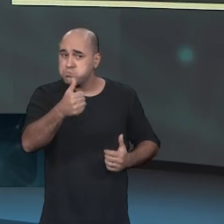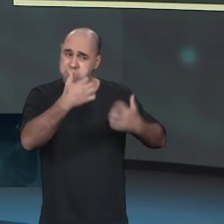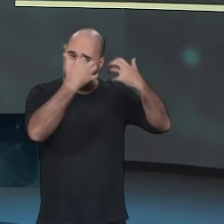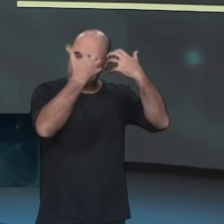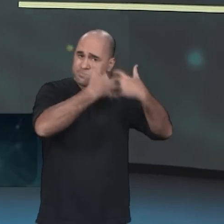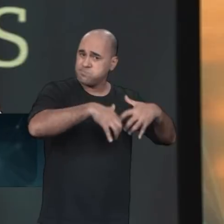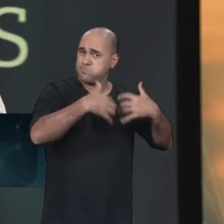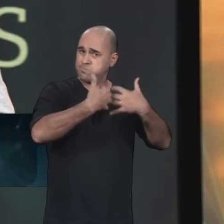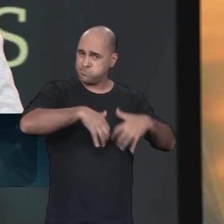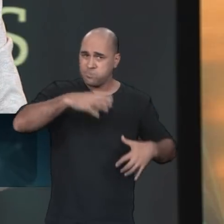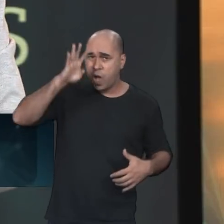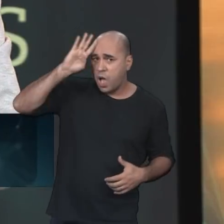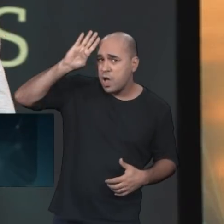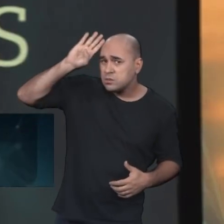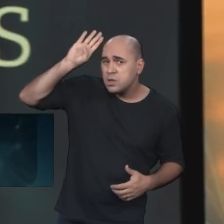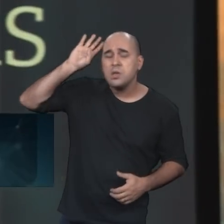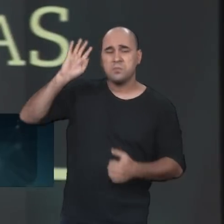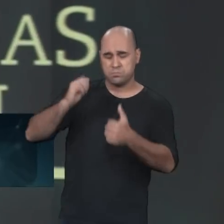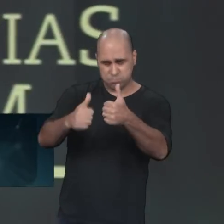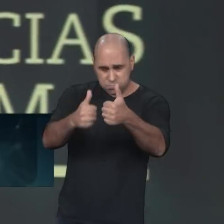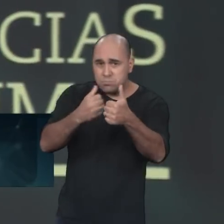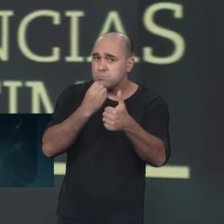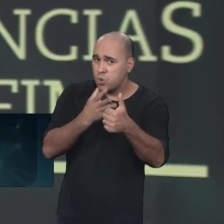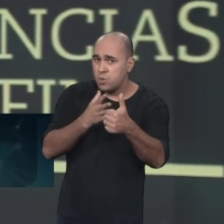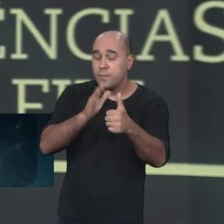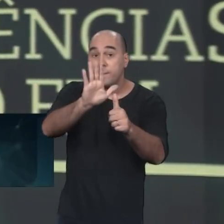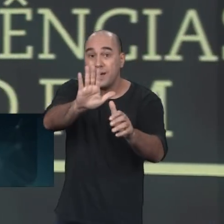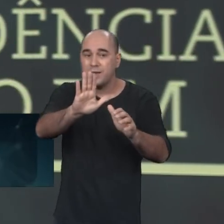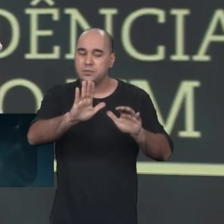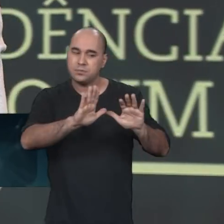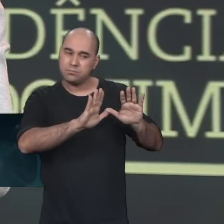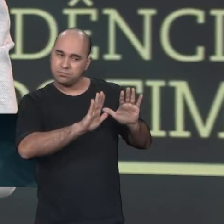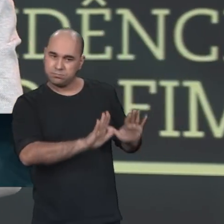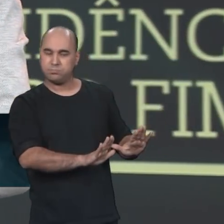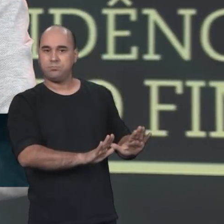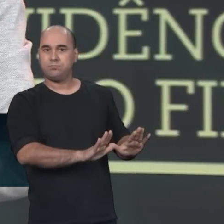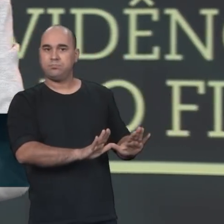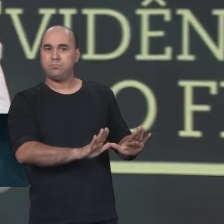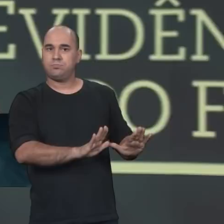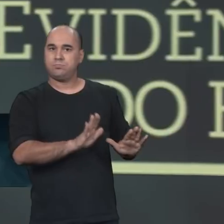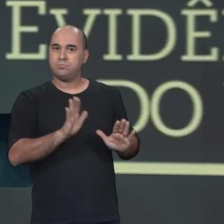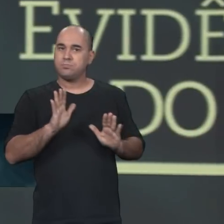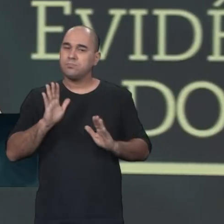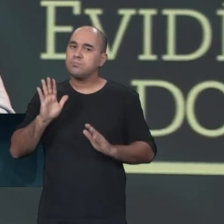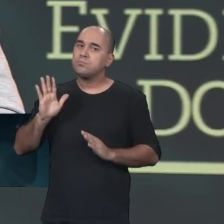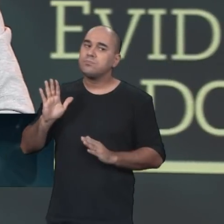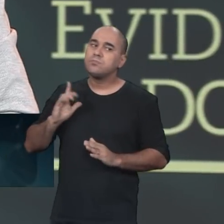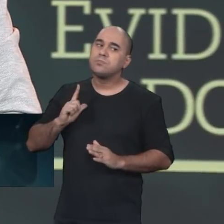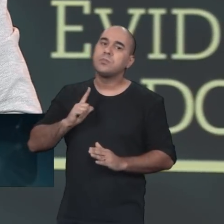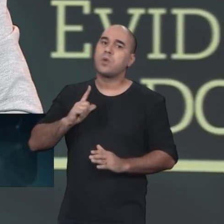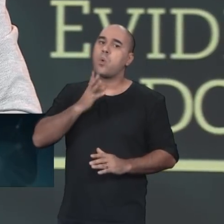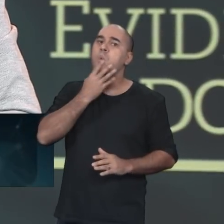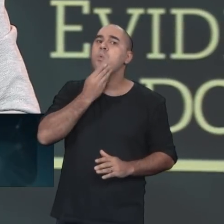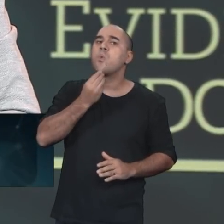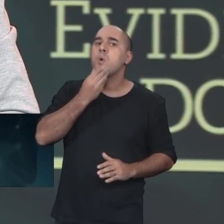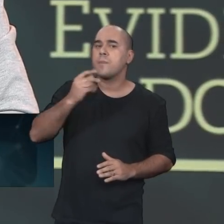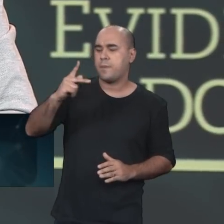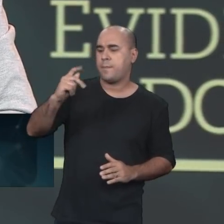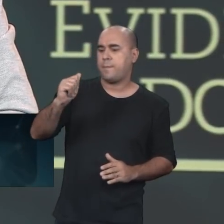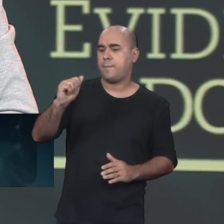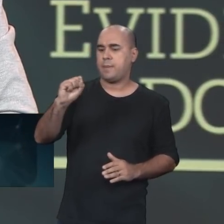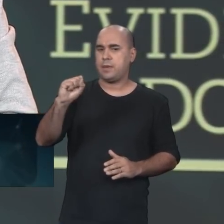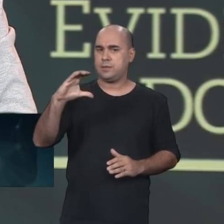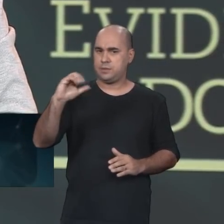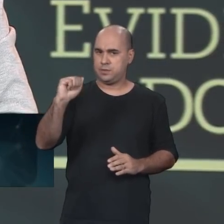atrapalha. Um grande intelectual chamado Blaise Pascal, matemático, filósofo, escreveu que o coração